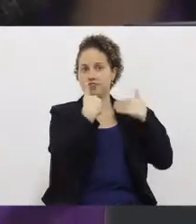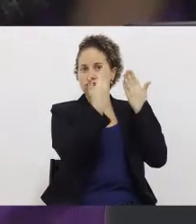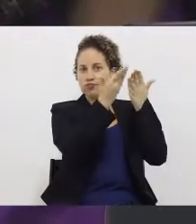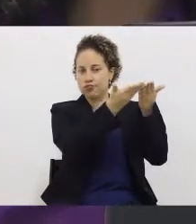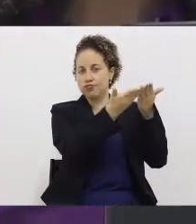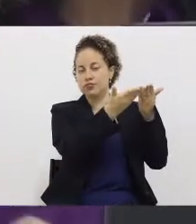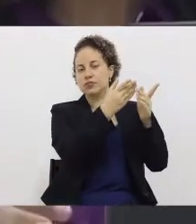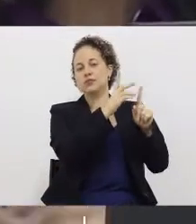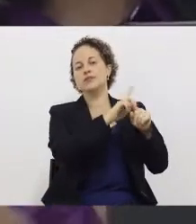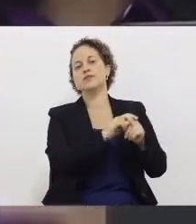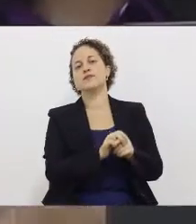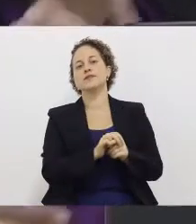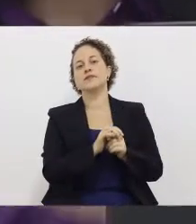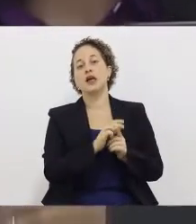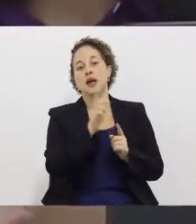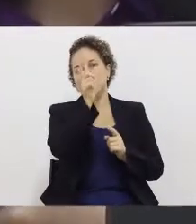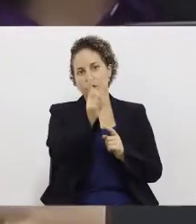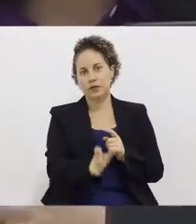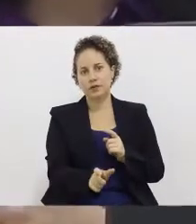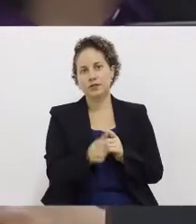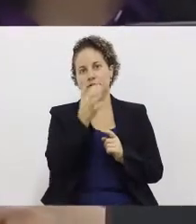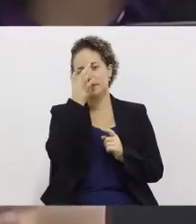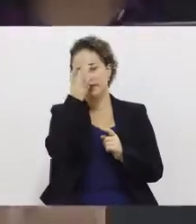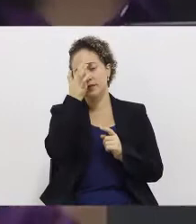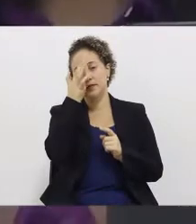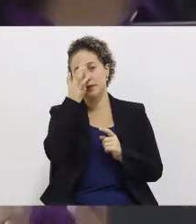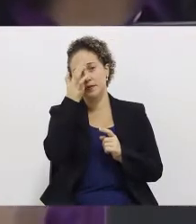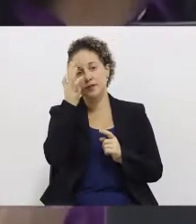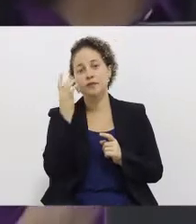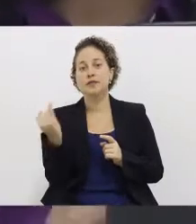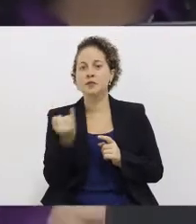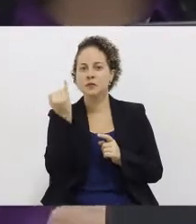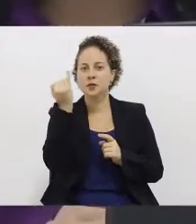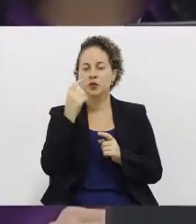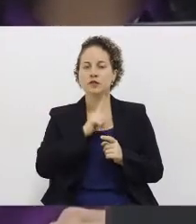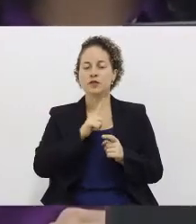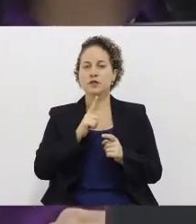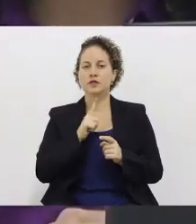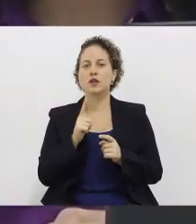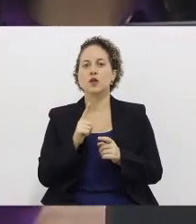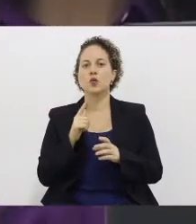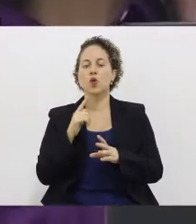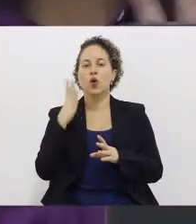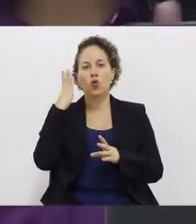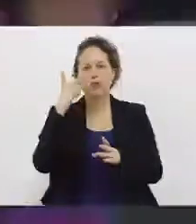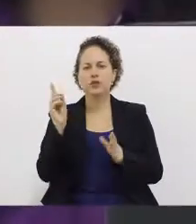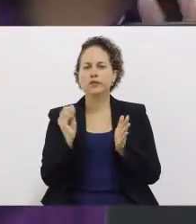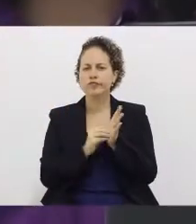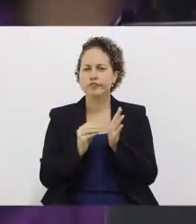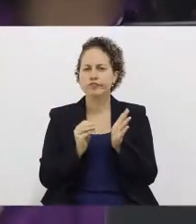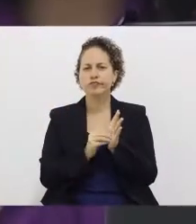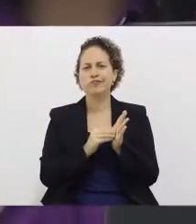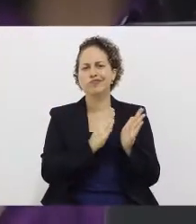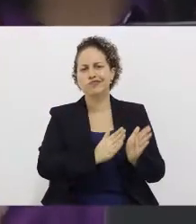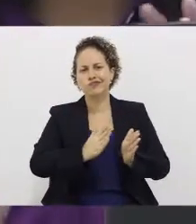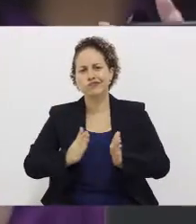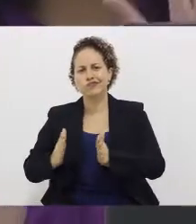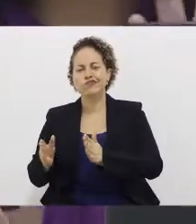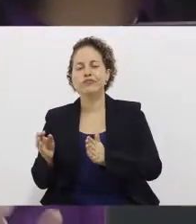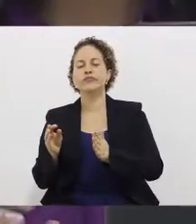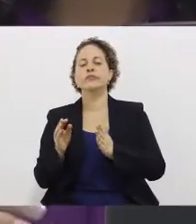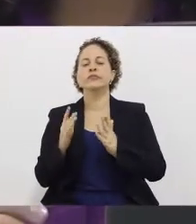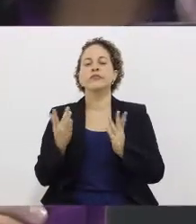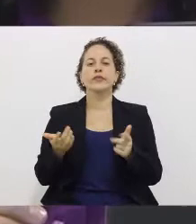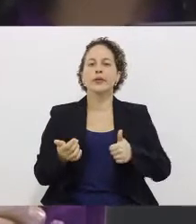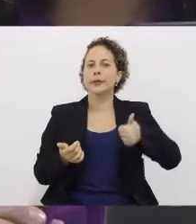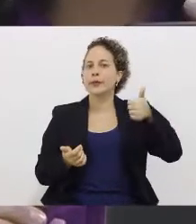cliente. Algumas razões para se manter estoques são a falta de coordenação entre um processo e outro. Imagine